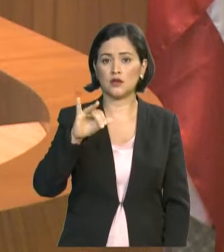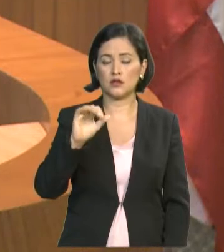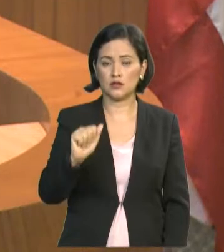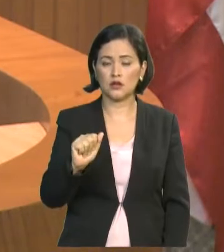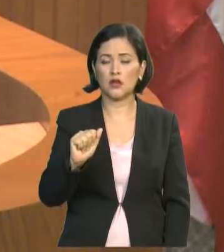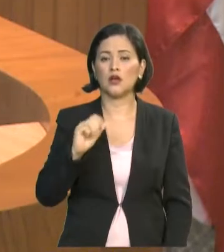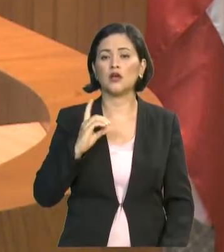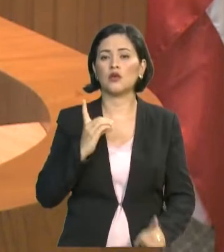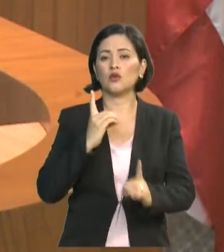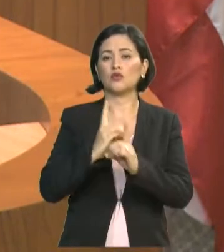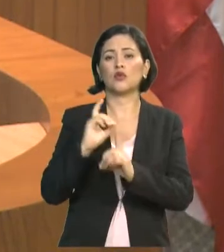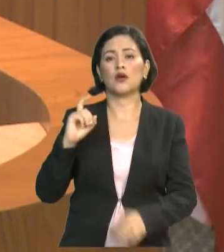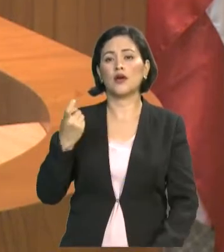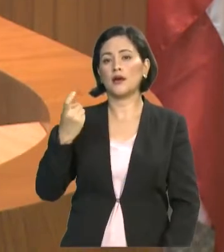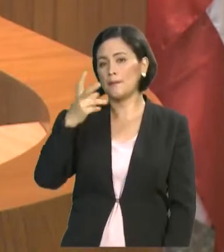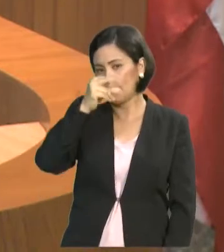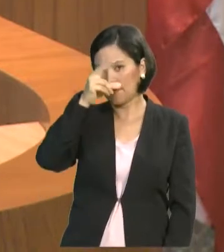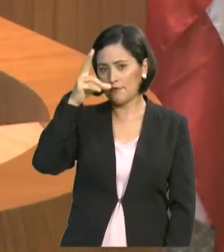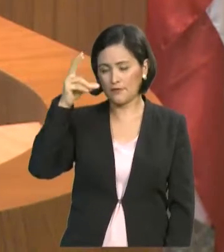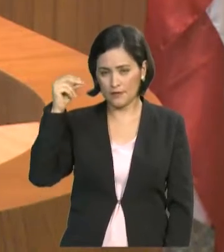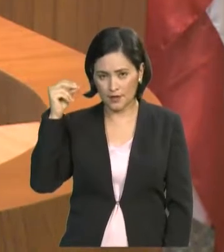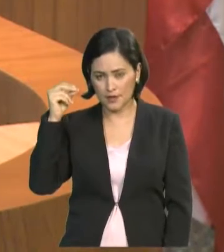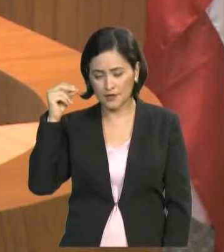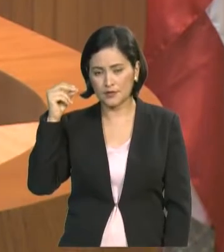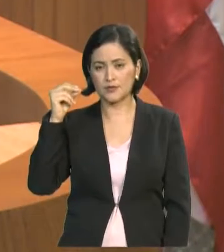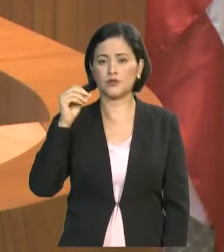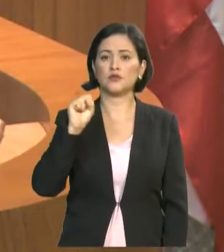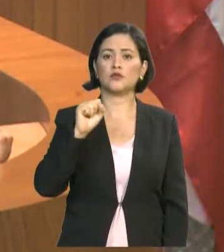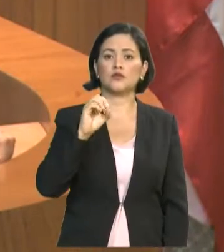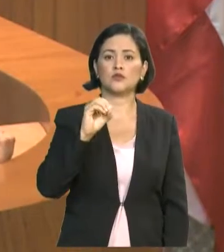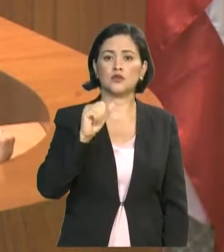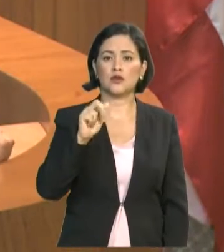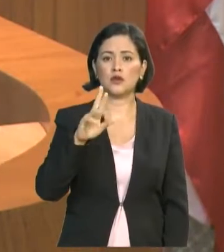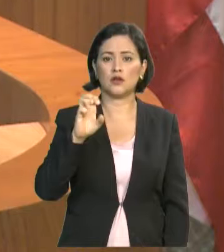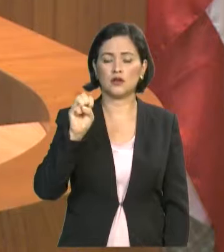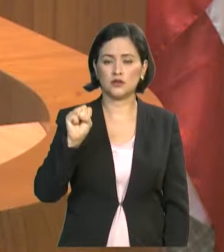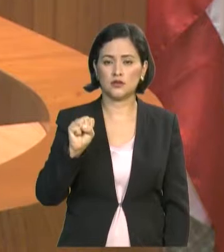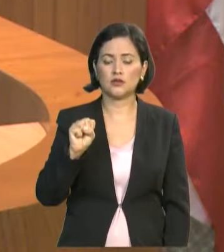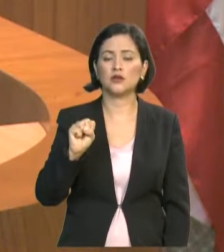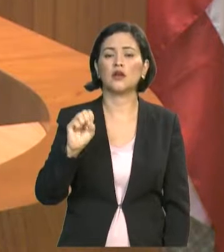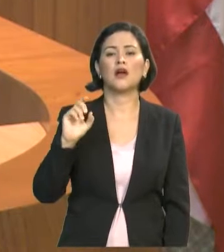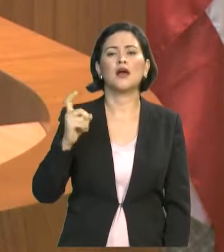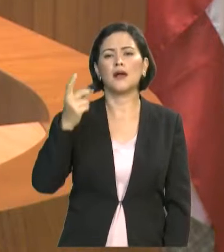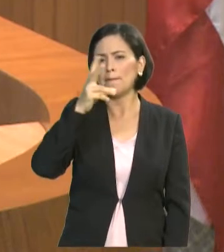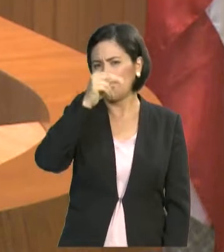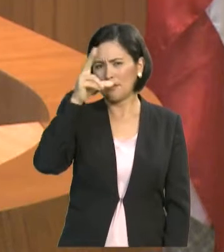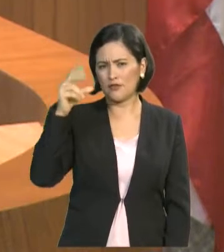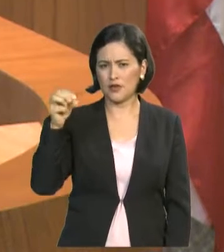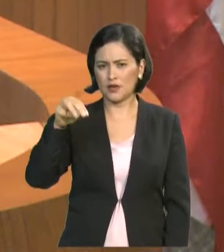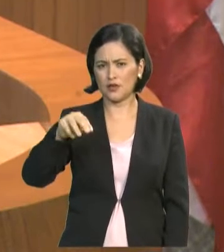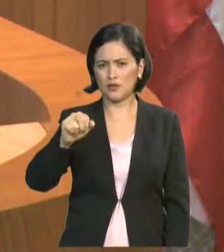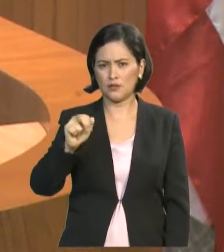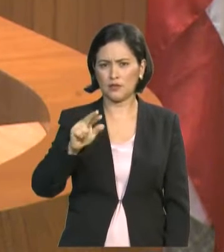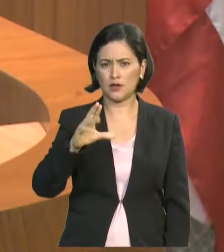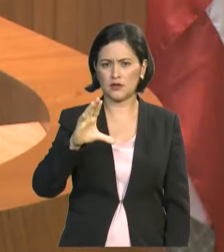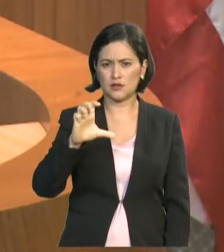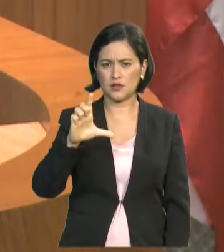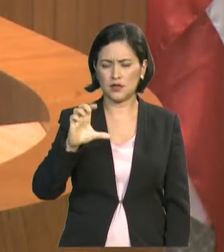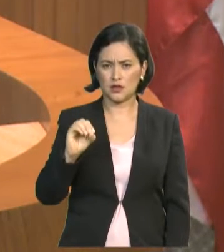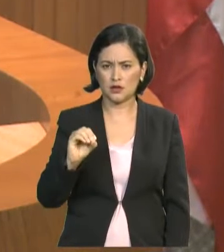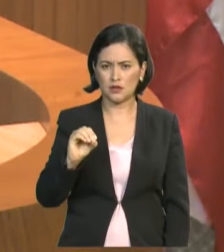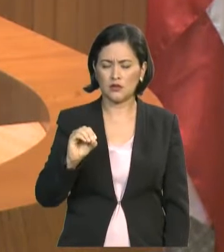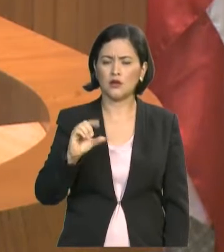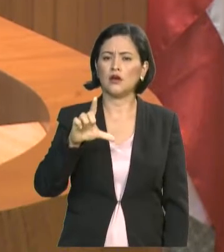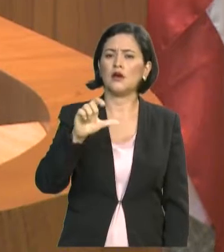ex-candidato Laércio, do ex-prefeito Marcelo Queiroz, essa grande liderança política